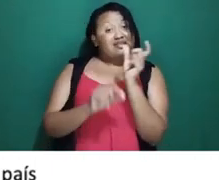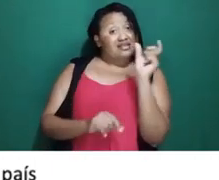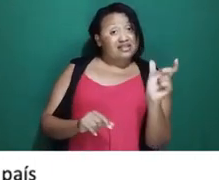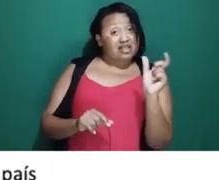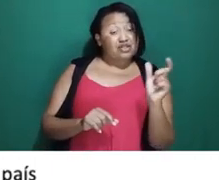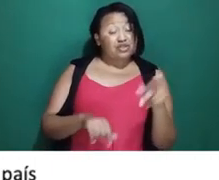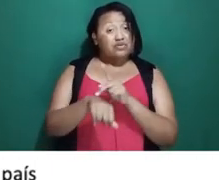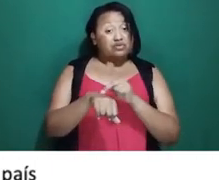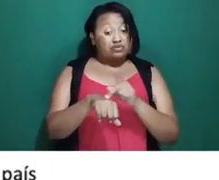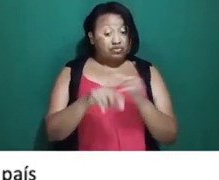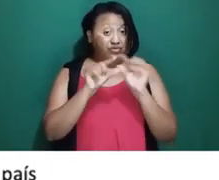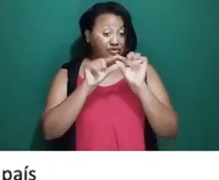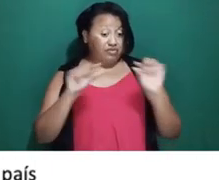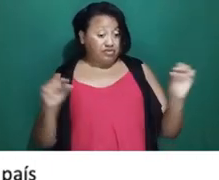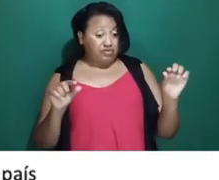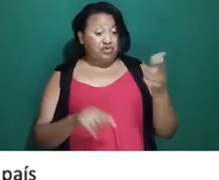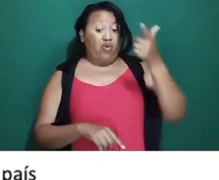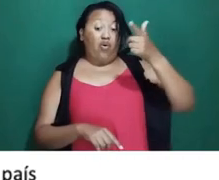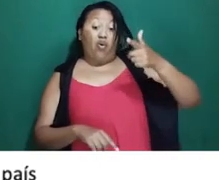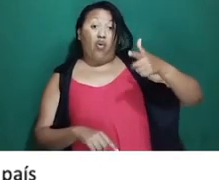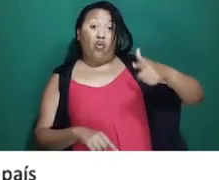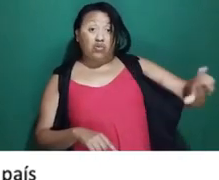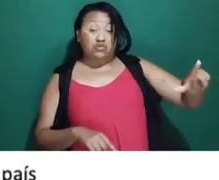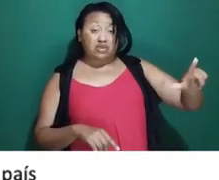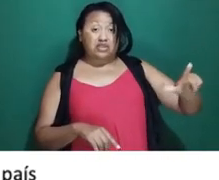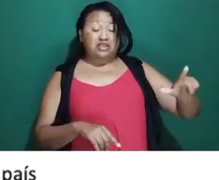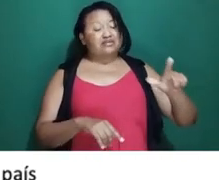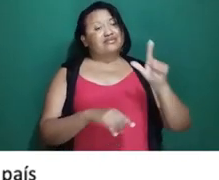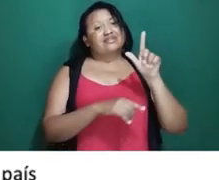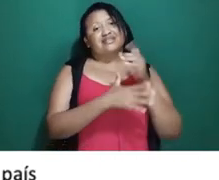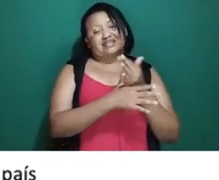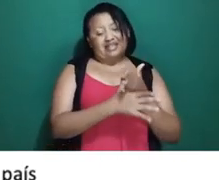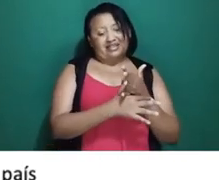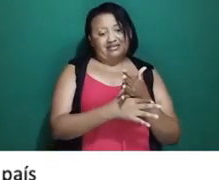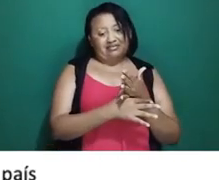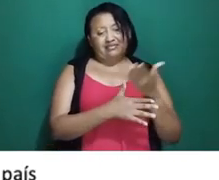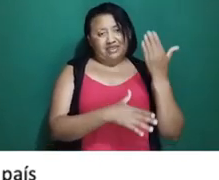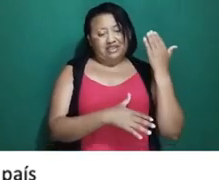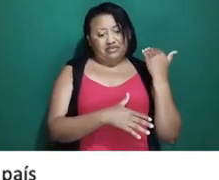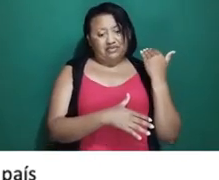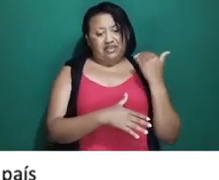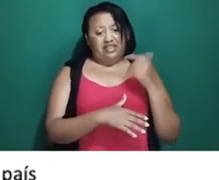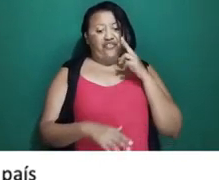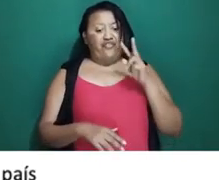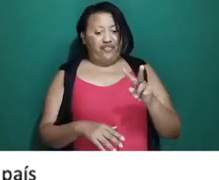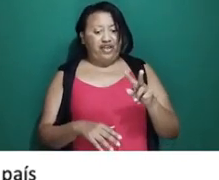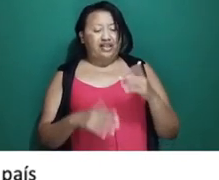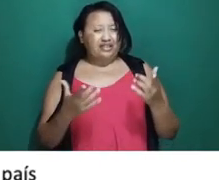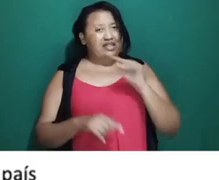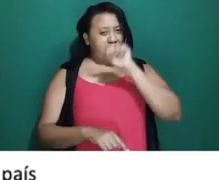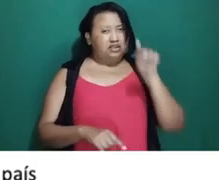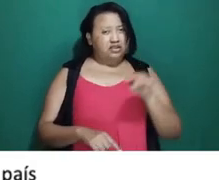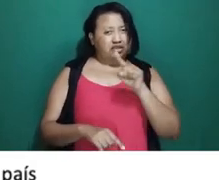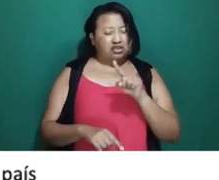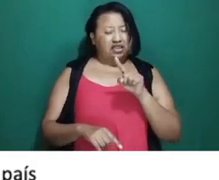aqui era outra Gramado a gente vê aqui que literalmente nessa Gente vou ver